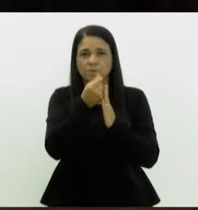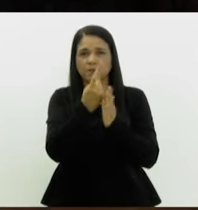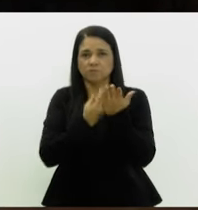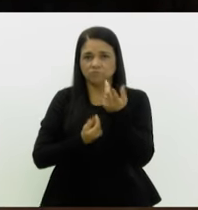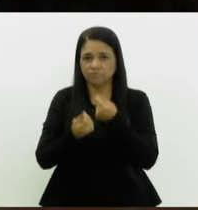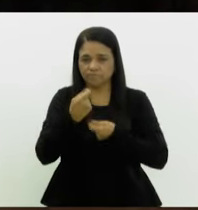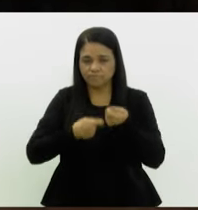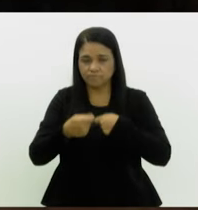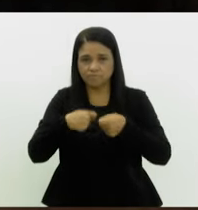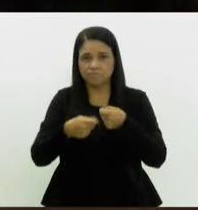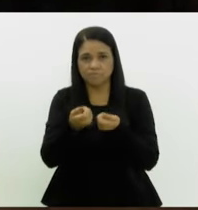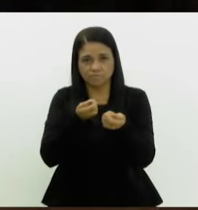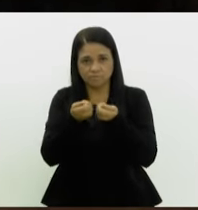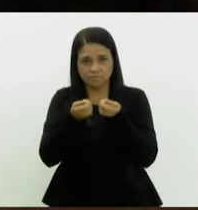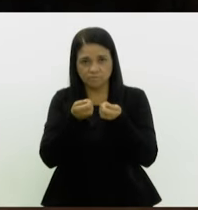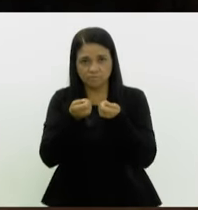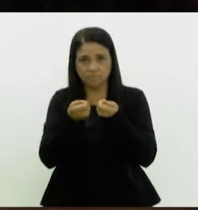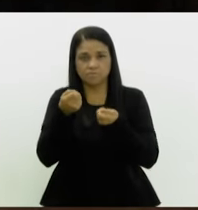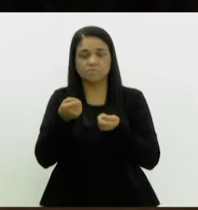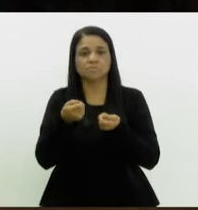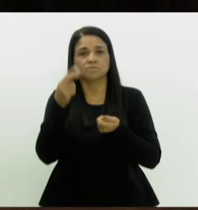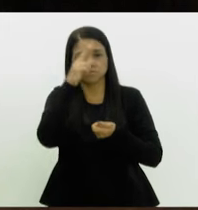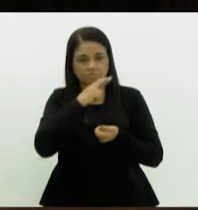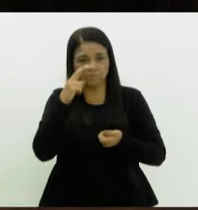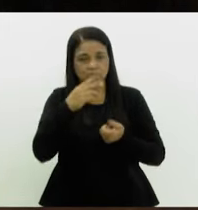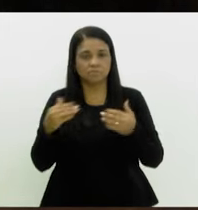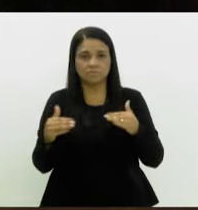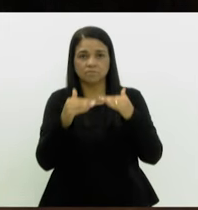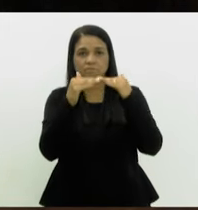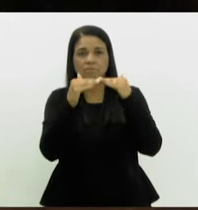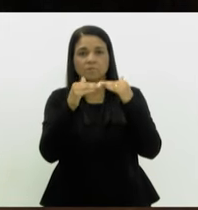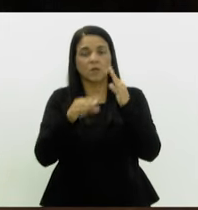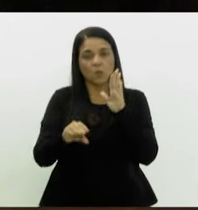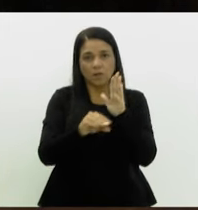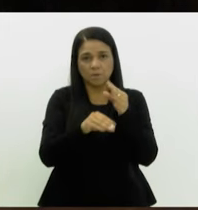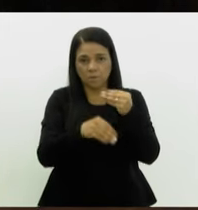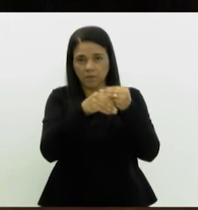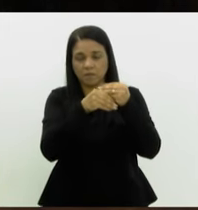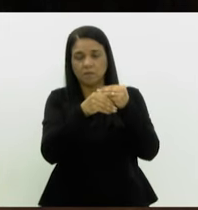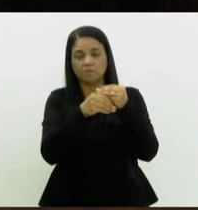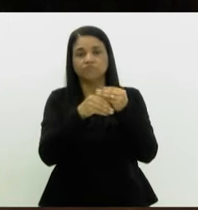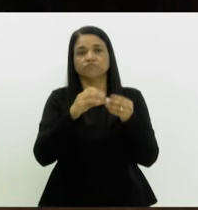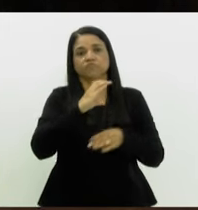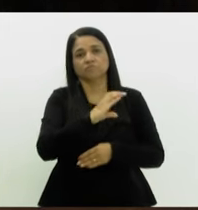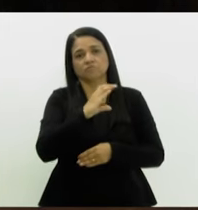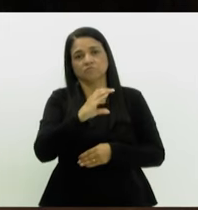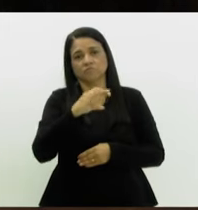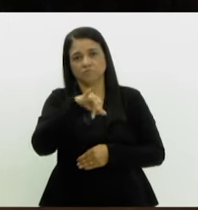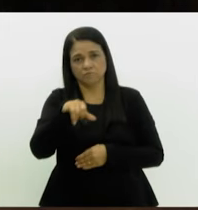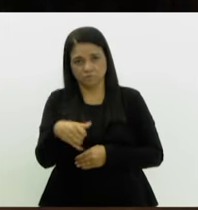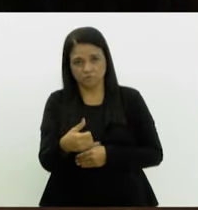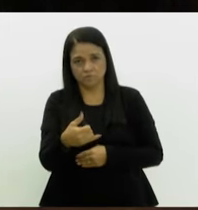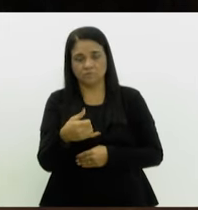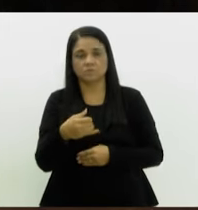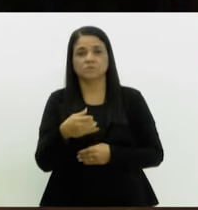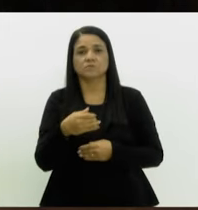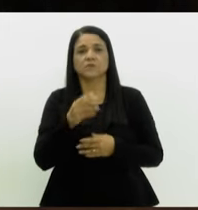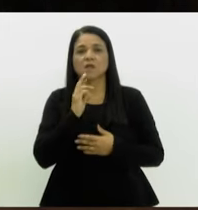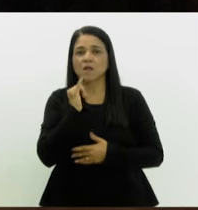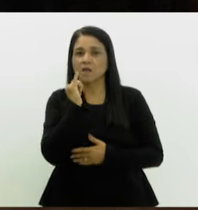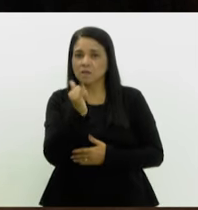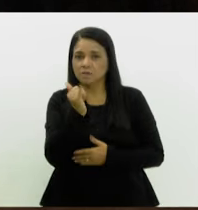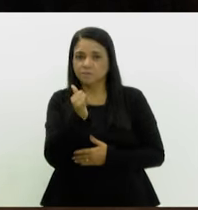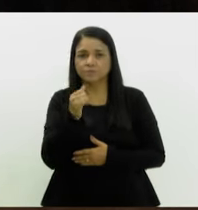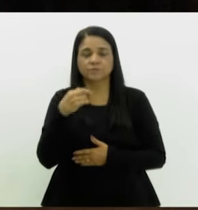Finanças, Fiscalização Financeira e Controle, favorável com a emenda da Comissão de Constituição e Justiça.